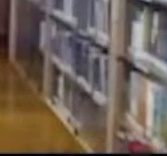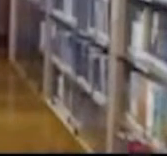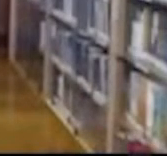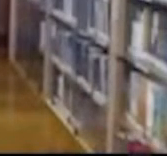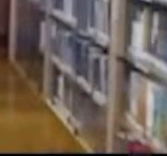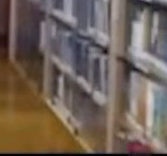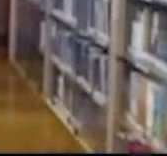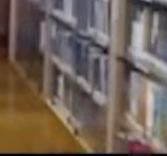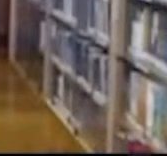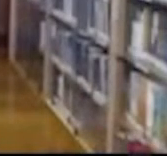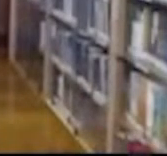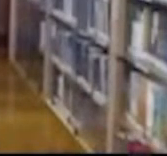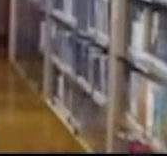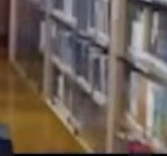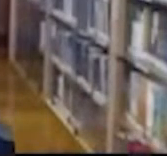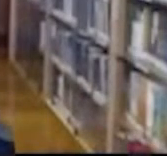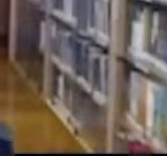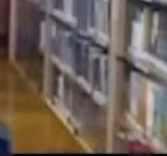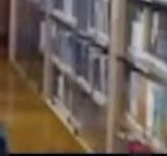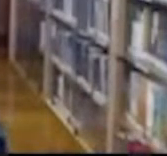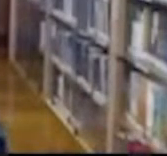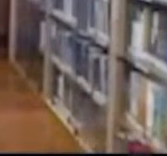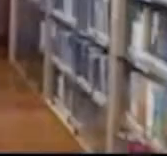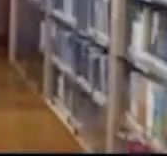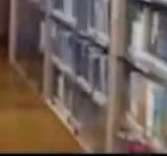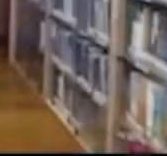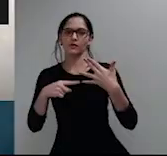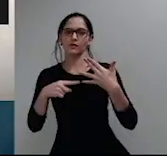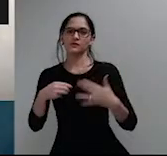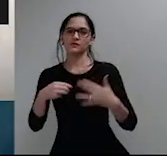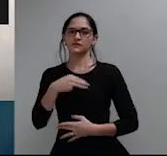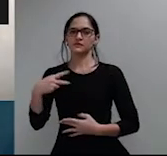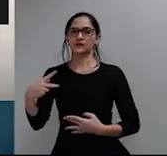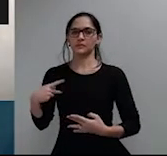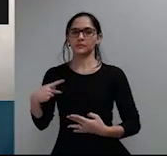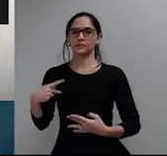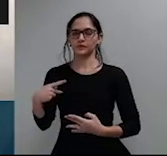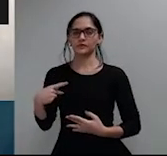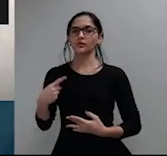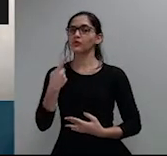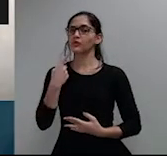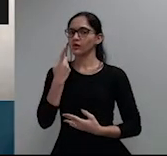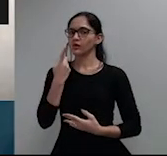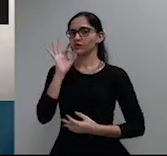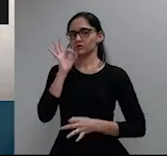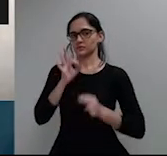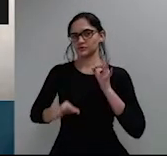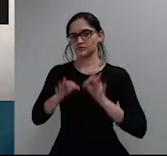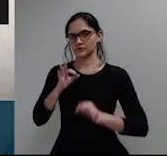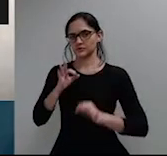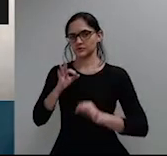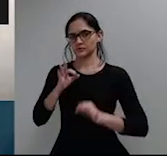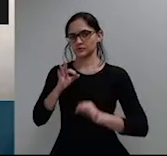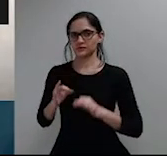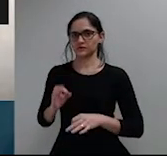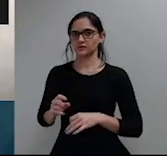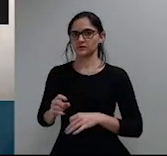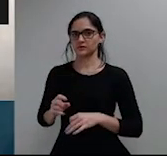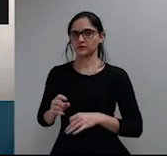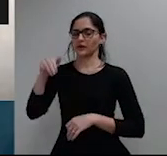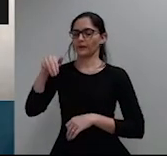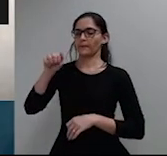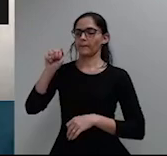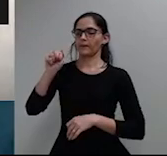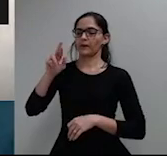caso, deve ocorrer em momento anterior à sentença, possibilitando à parte onerada a plenitude do direito de